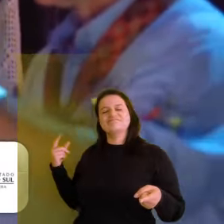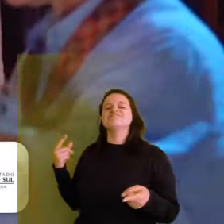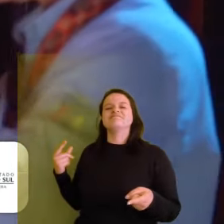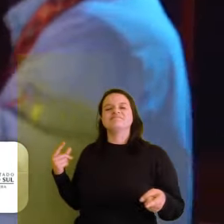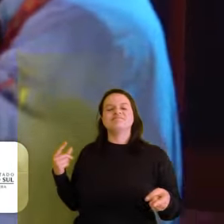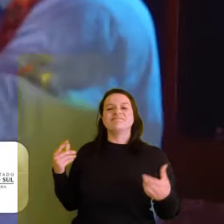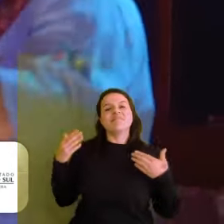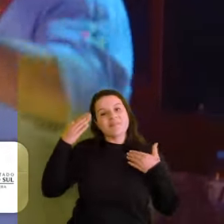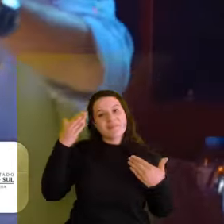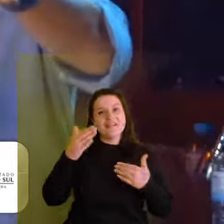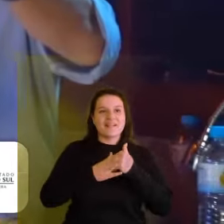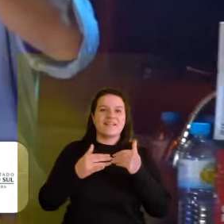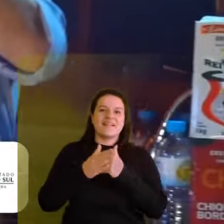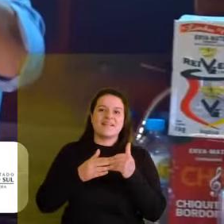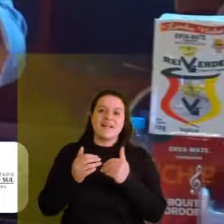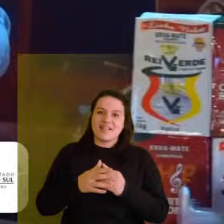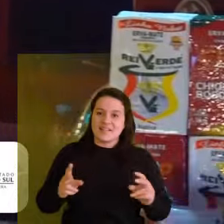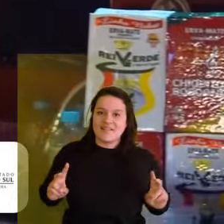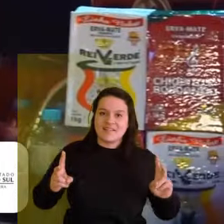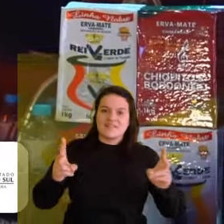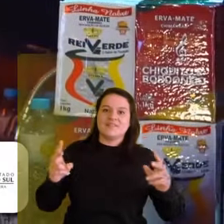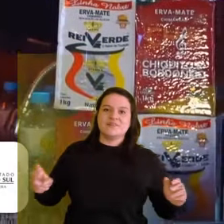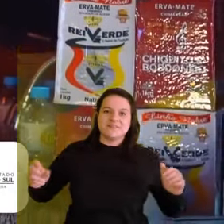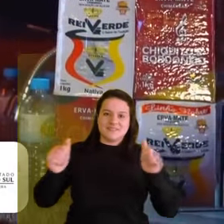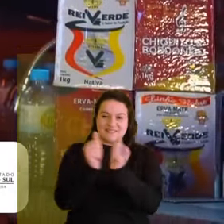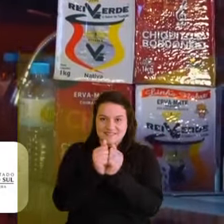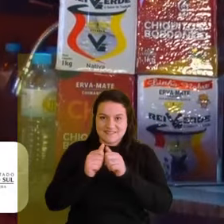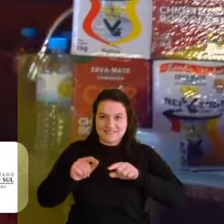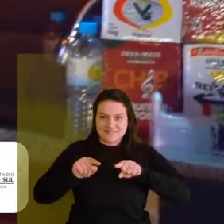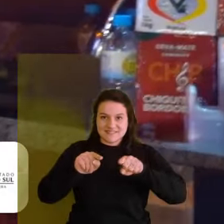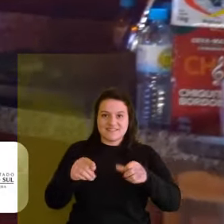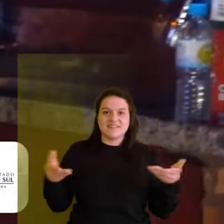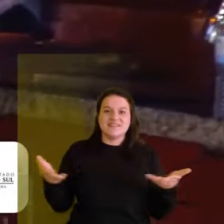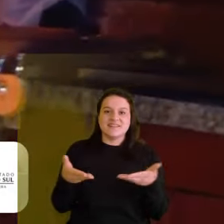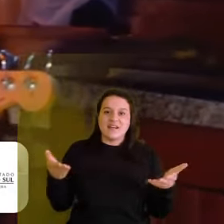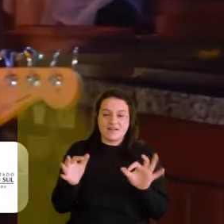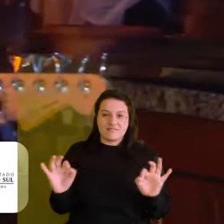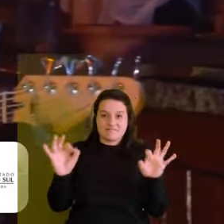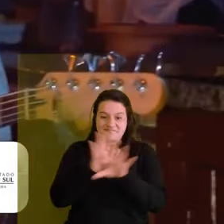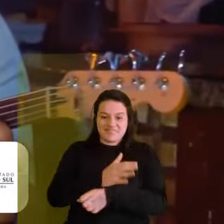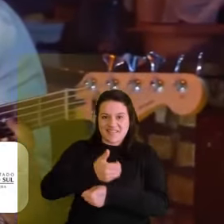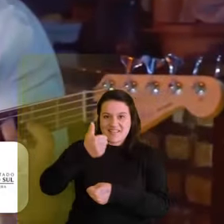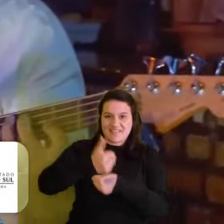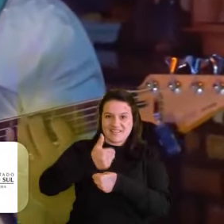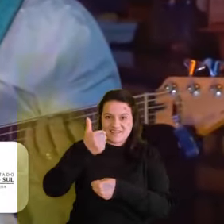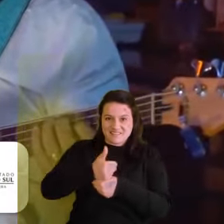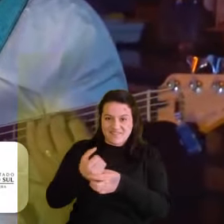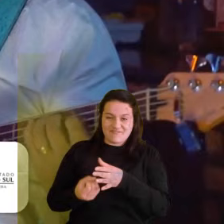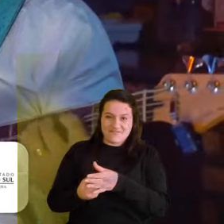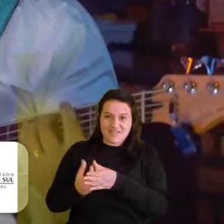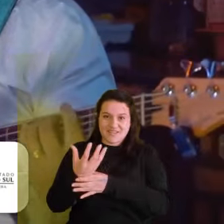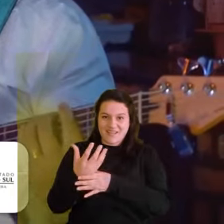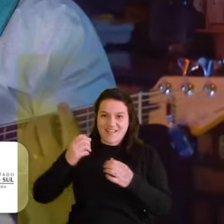sempre junto conosco. E agora, para o encerramento, diretor, fundador, gaiteiro